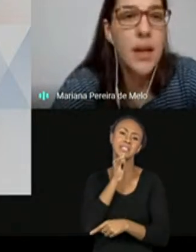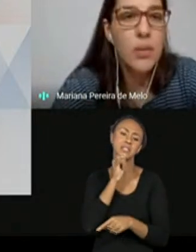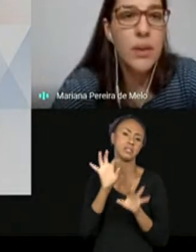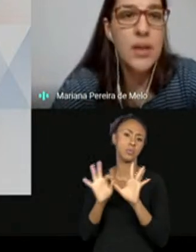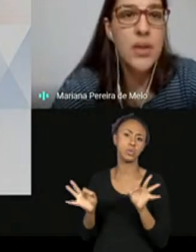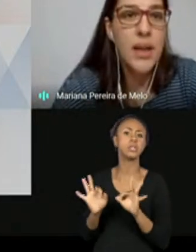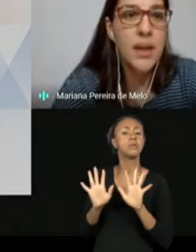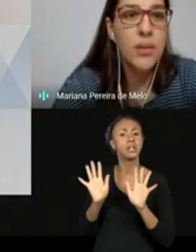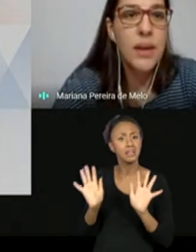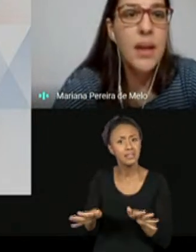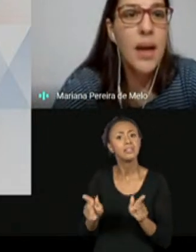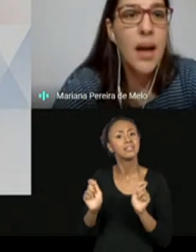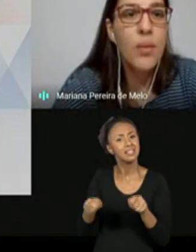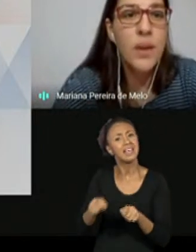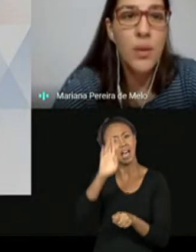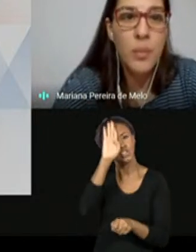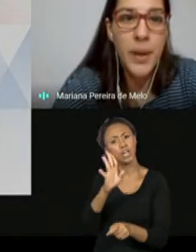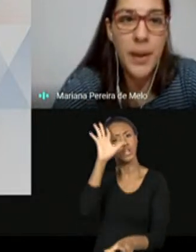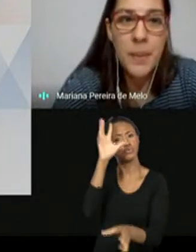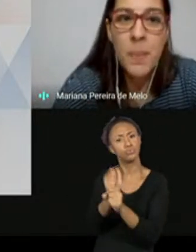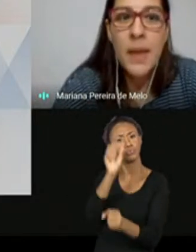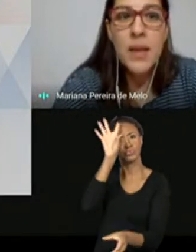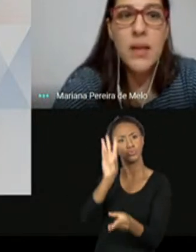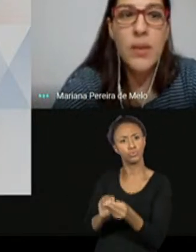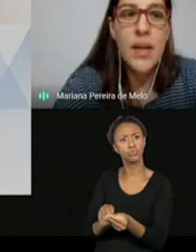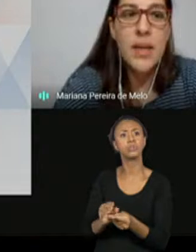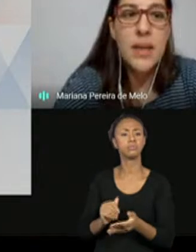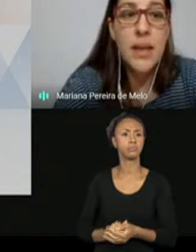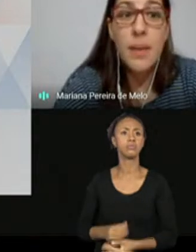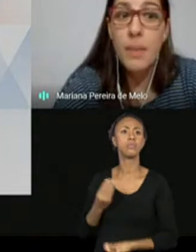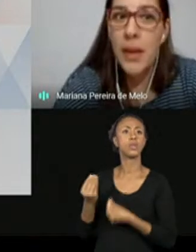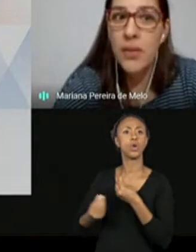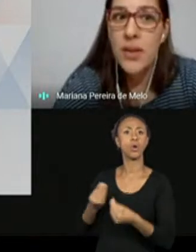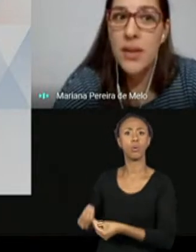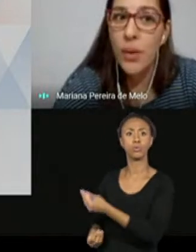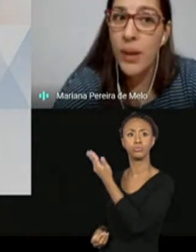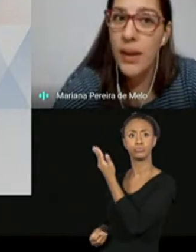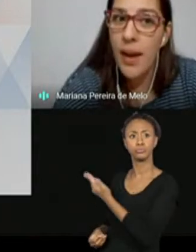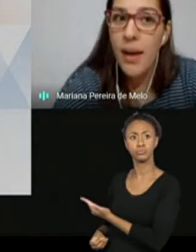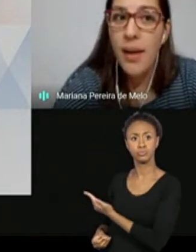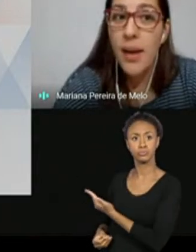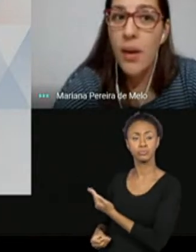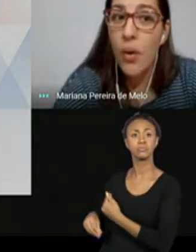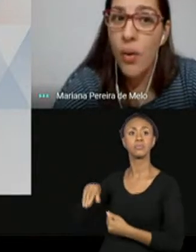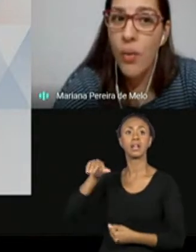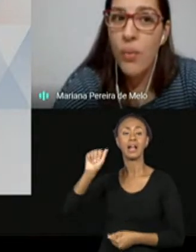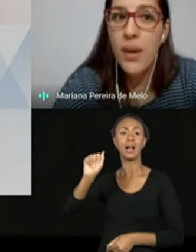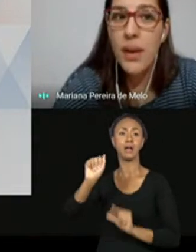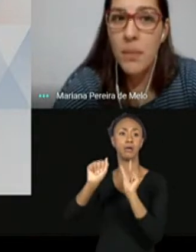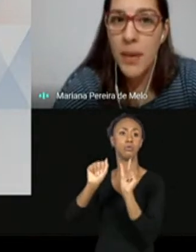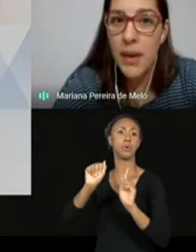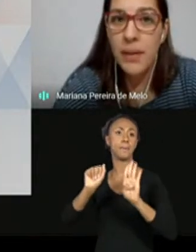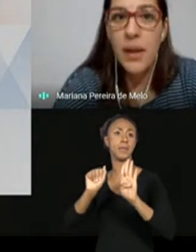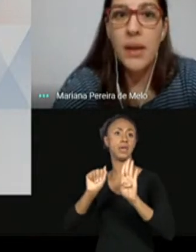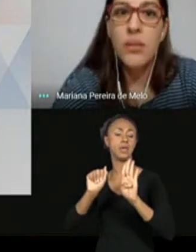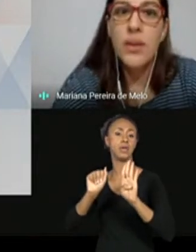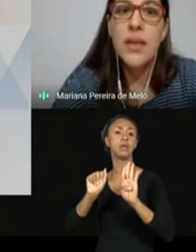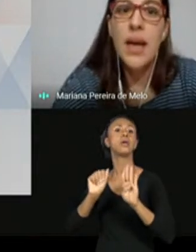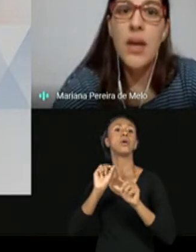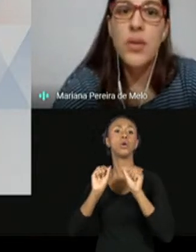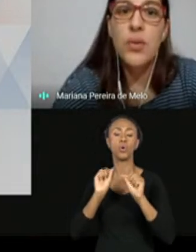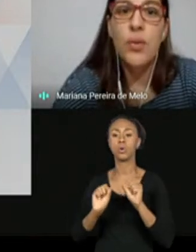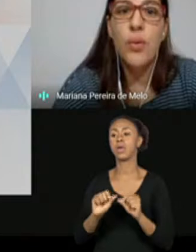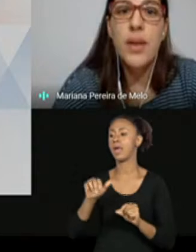conseguiria calcular direto, né? A união B são aqueles elementos que estão em A ou em B. Então,